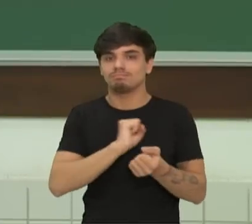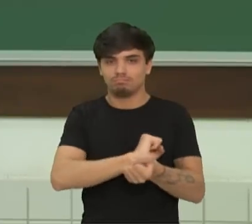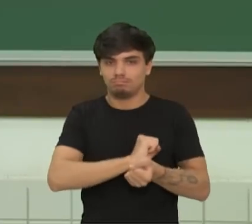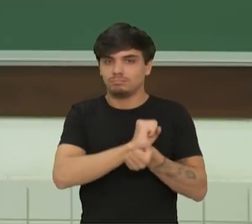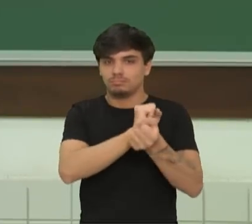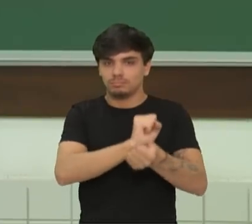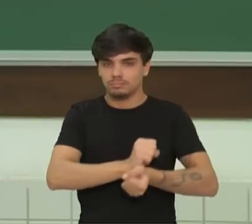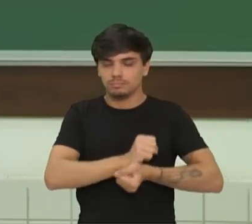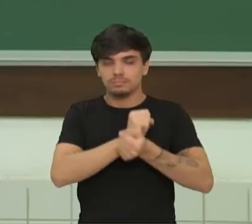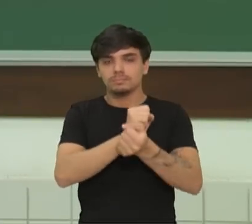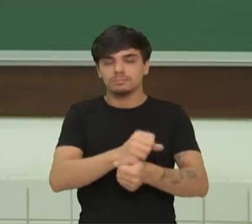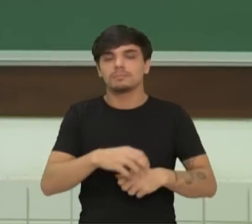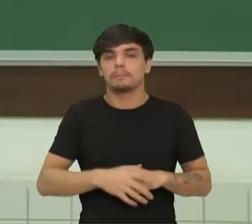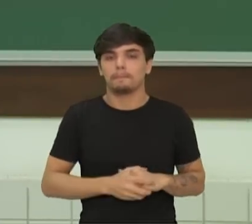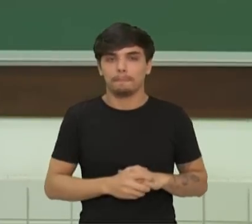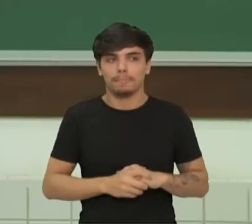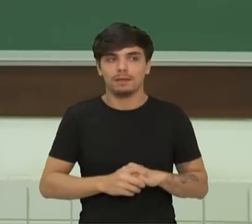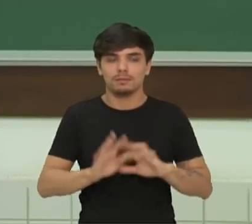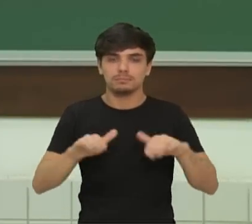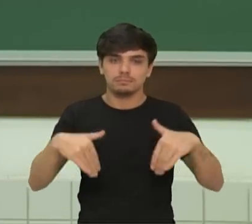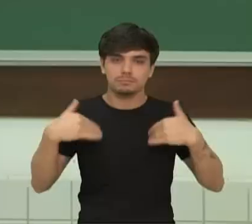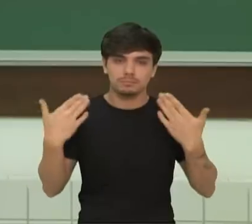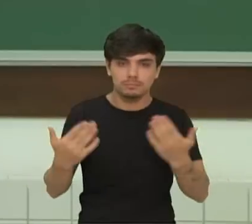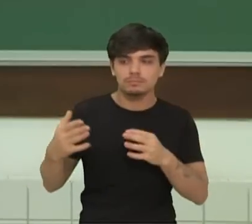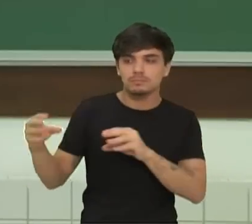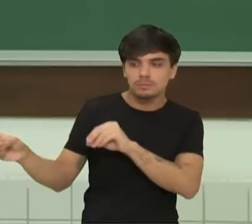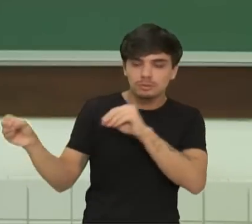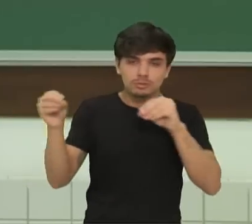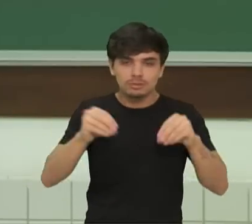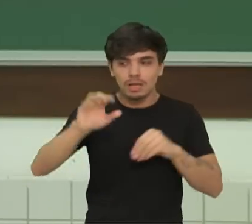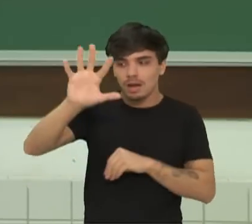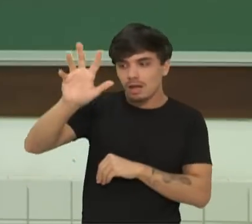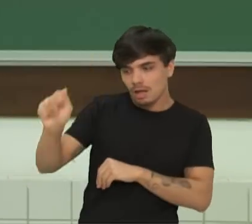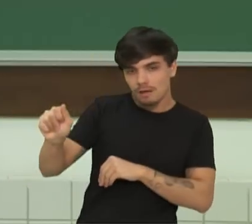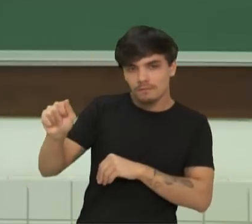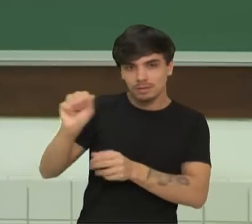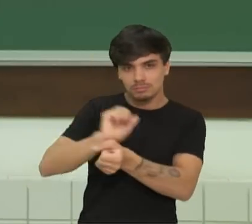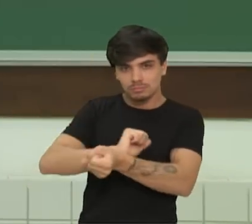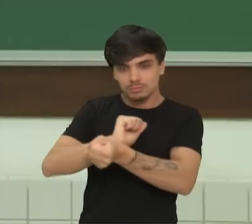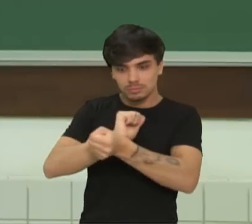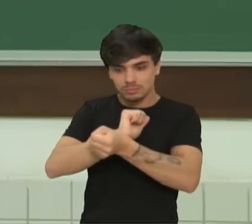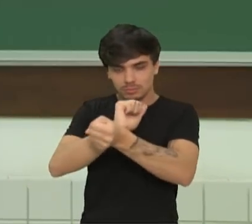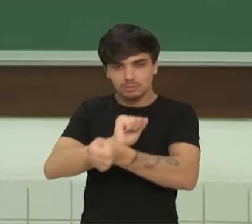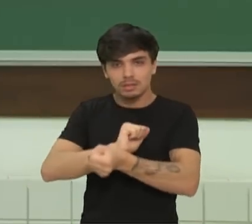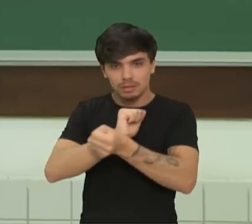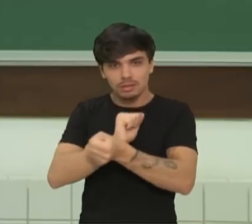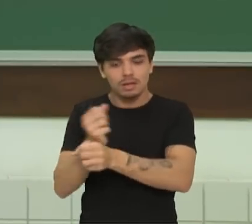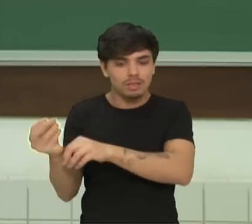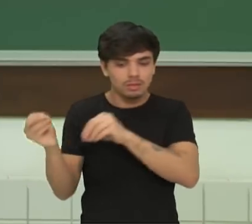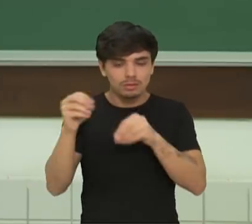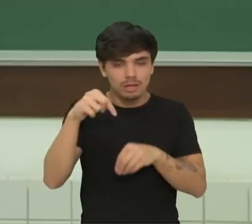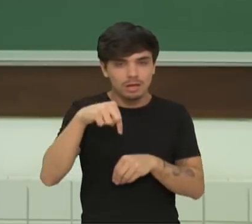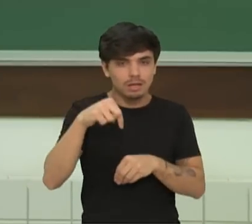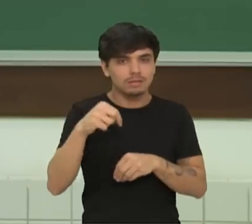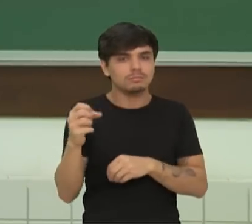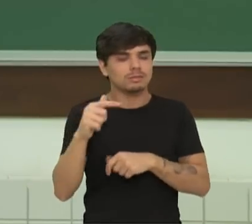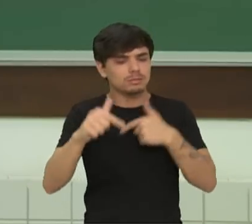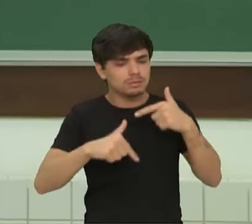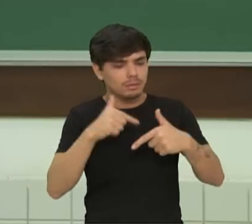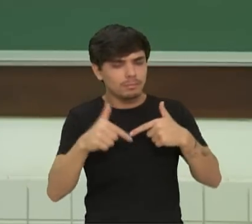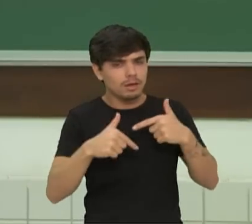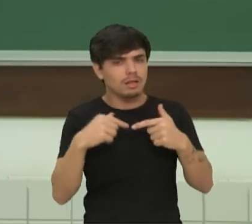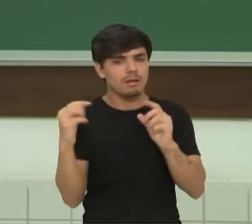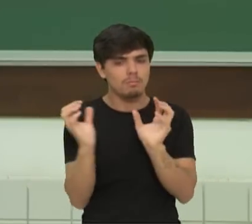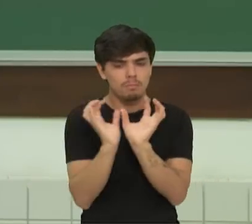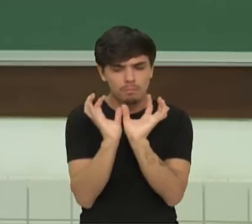né? Aí, então, veio os escravos da África e trouxeram para o Novo Mundo, para trabalhar nas lavouras, nos